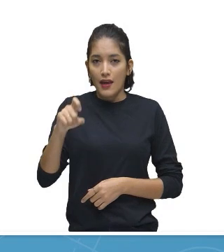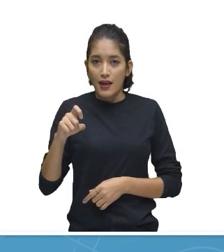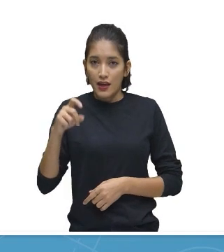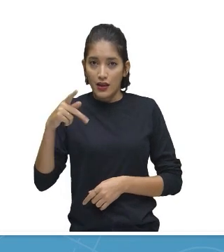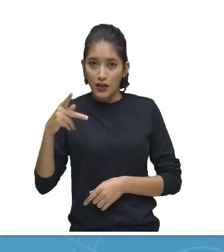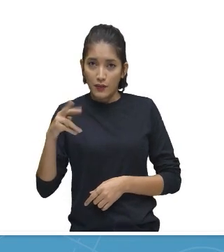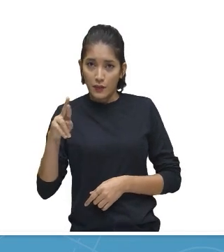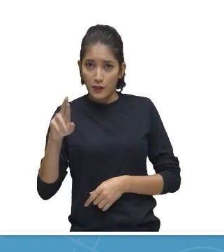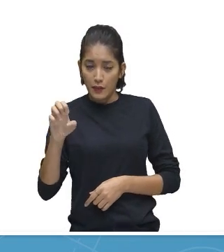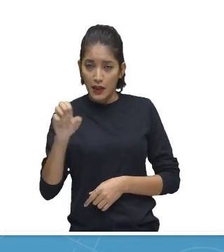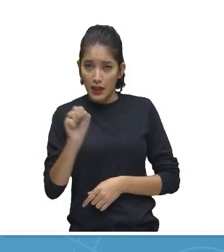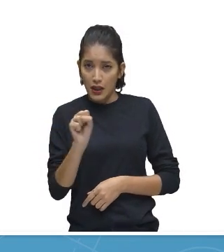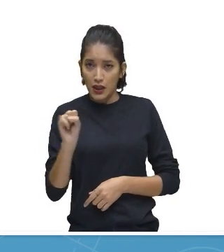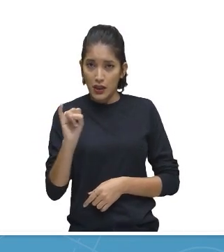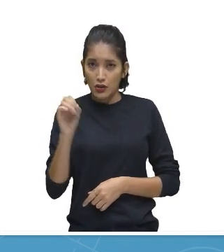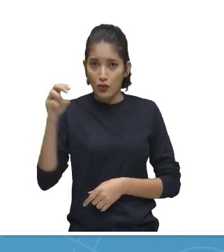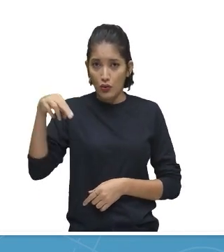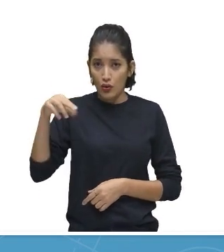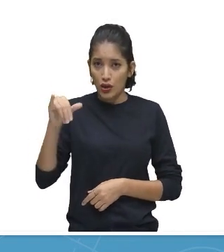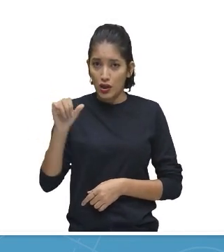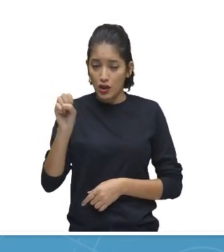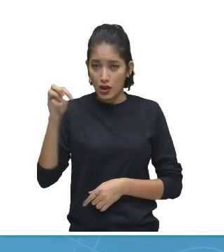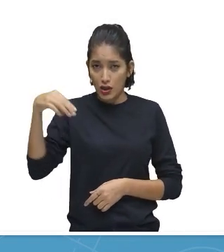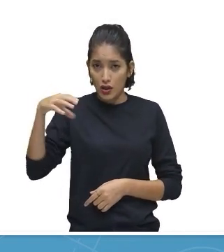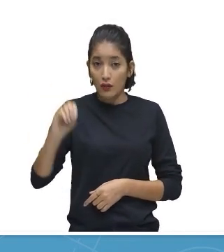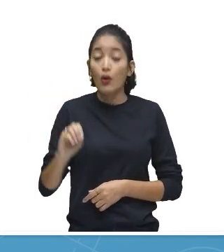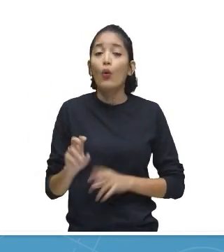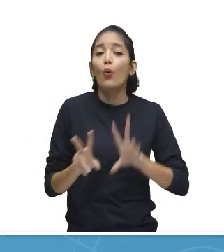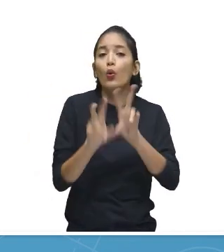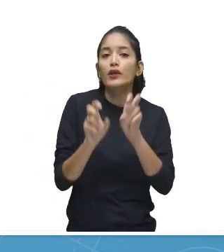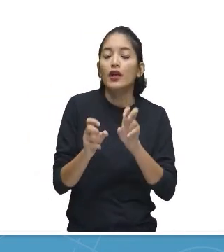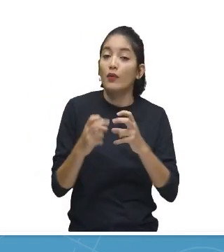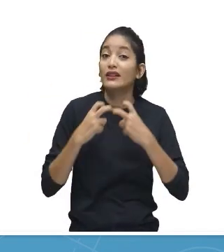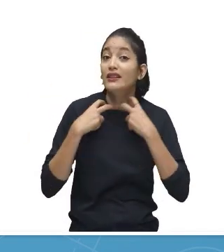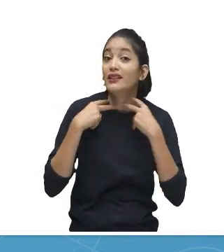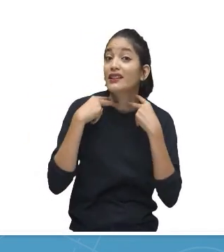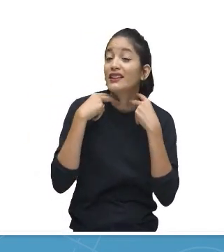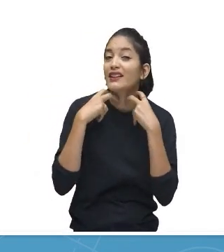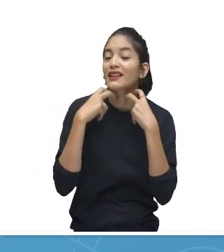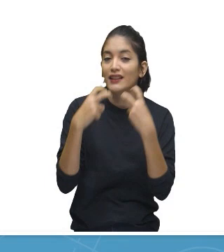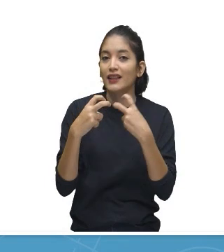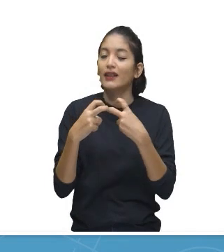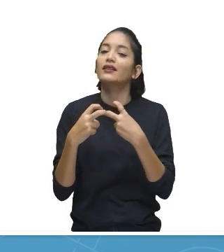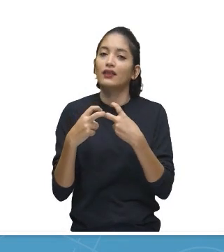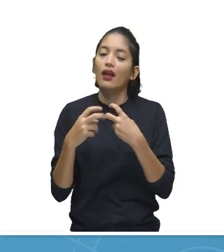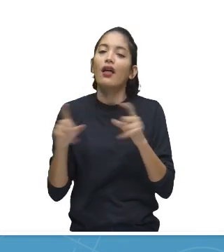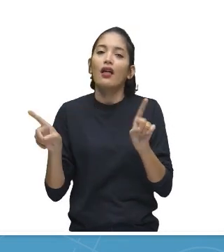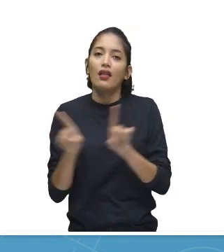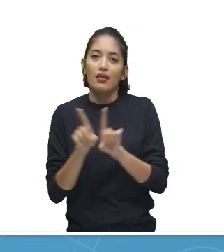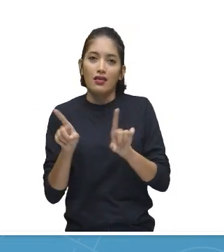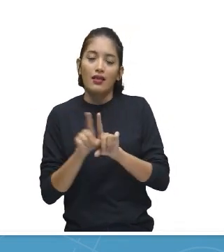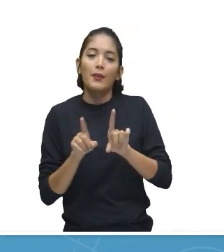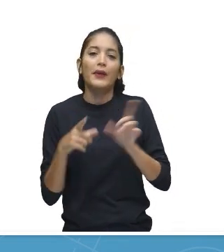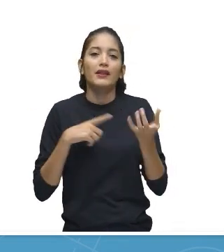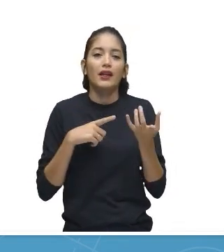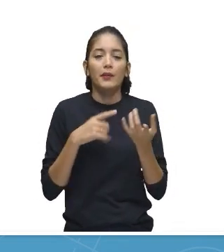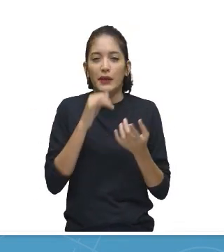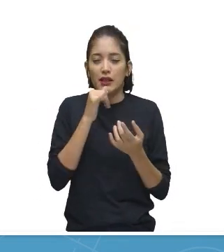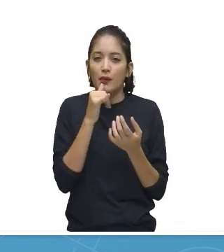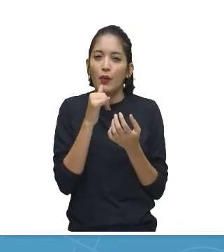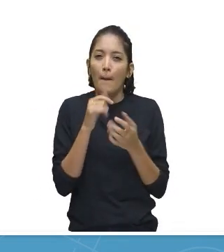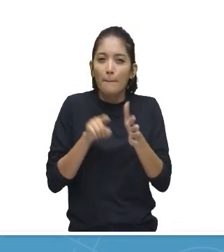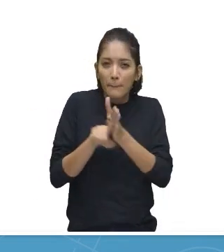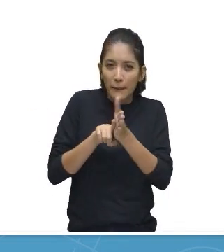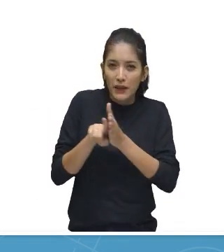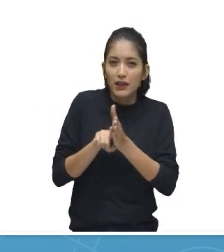Edvard Munch, é uma obra extremamente conhecida, inclusive ela faz parte até de alguns memes, né? Deem um Google aí, coloca aí O